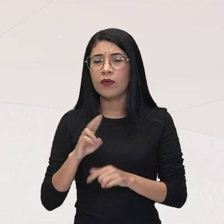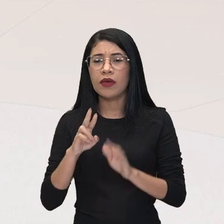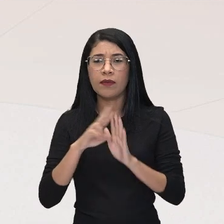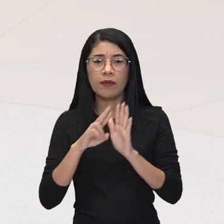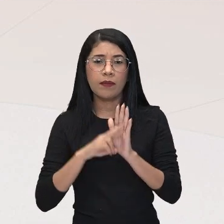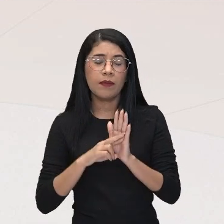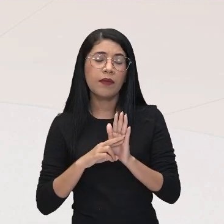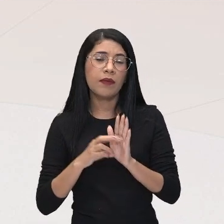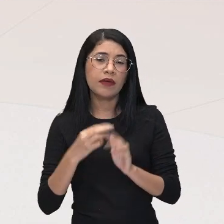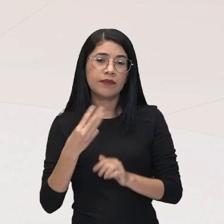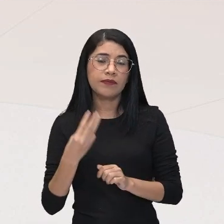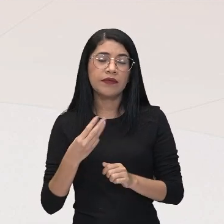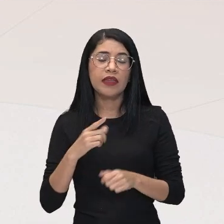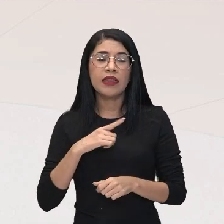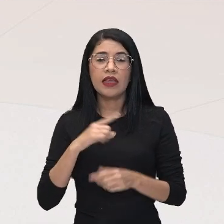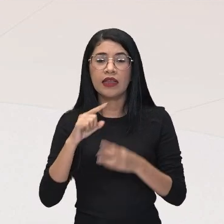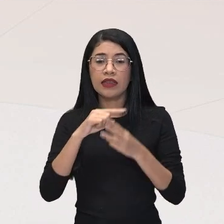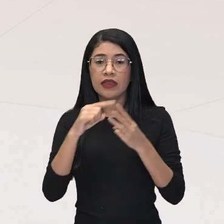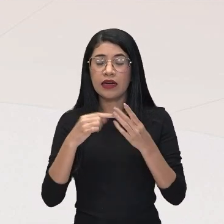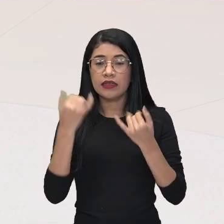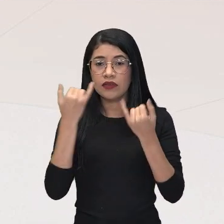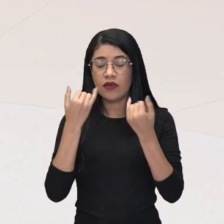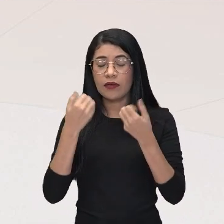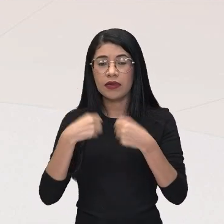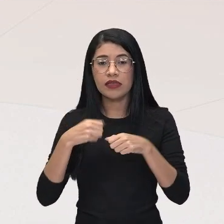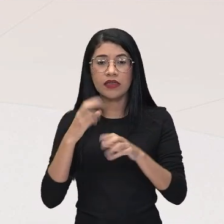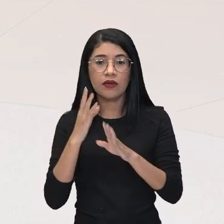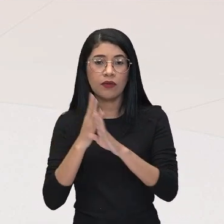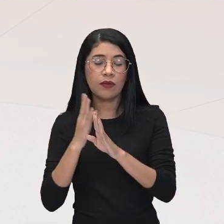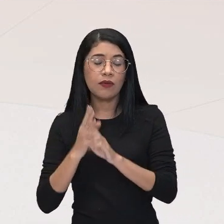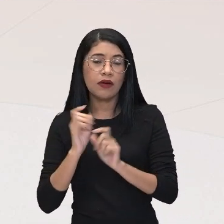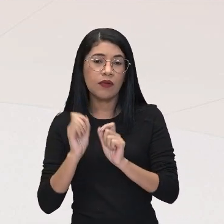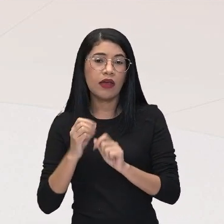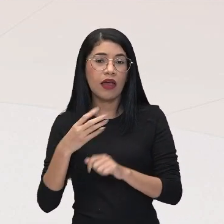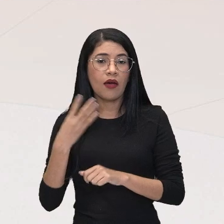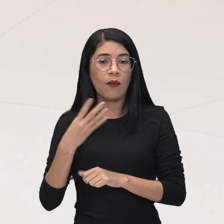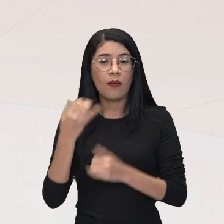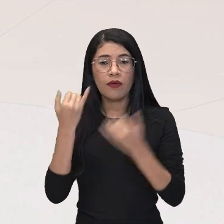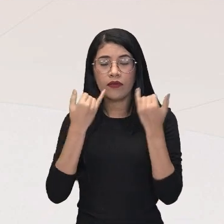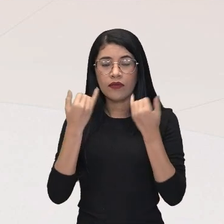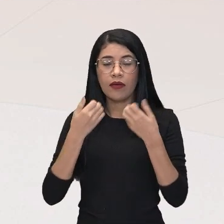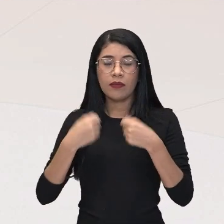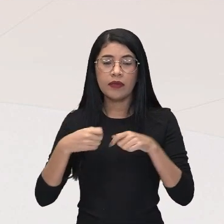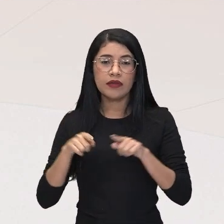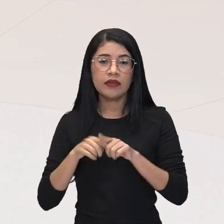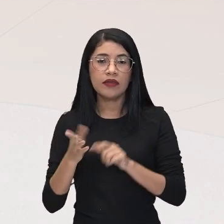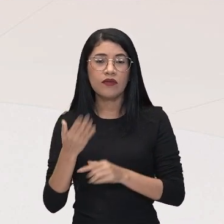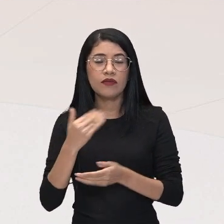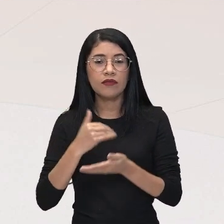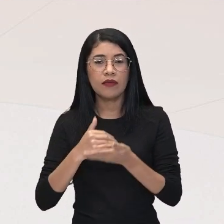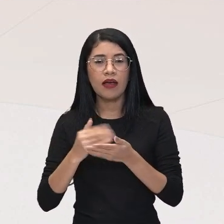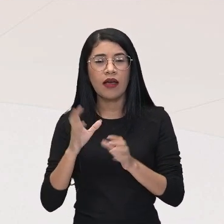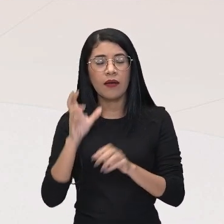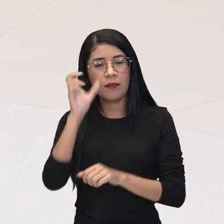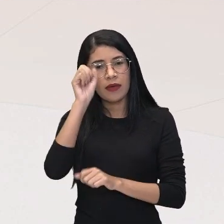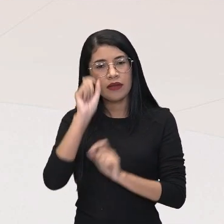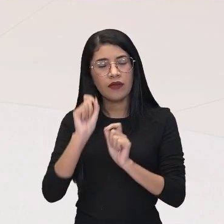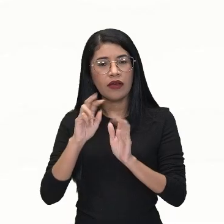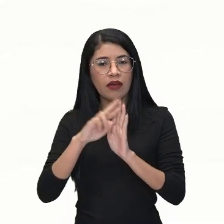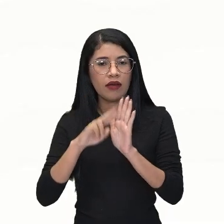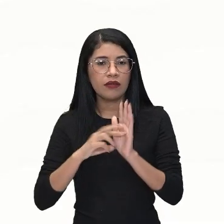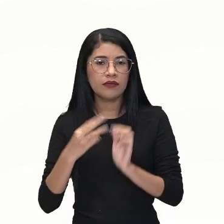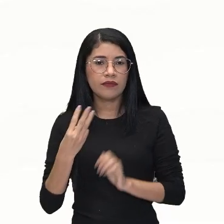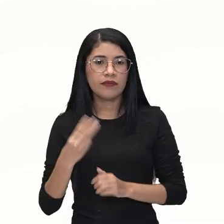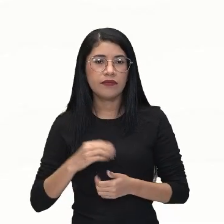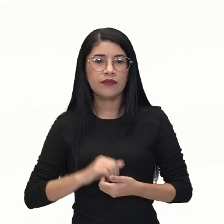possuímos, né, 3 informações e a gente quer achar aquela quarta informação. Então, vamos aqui aprender a nossa regra de